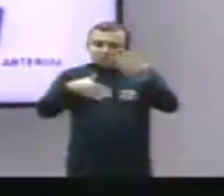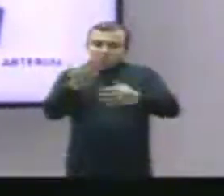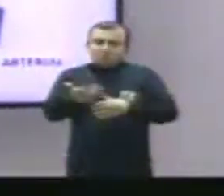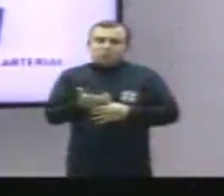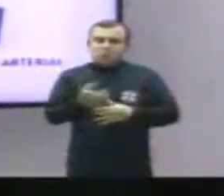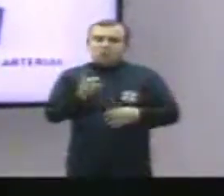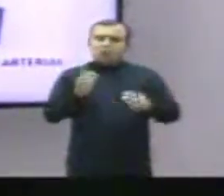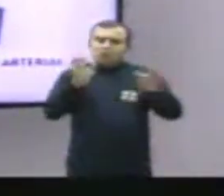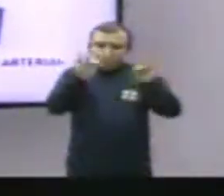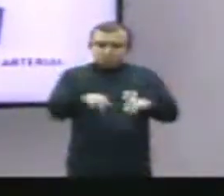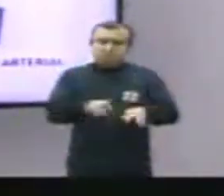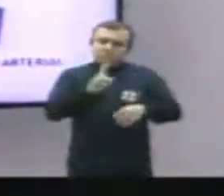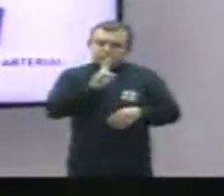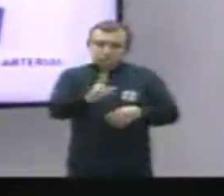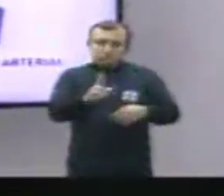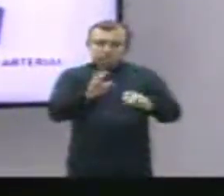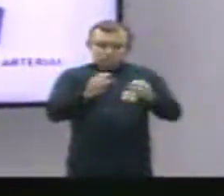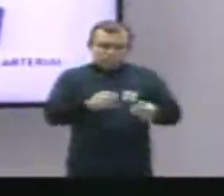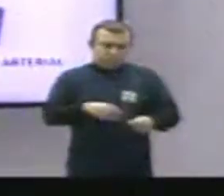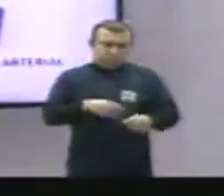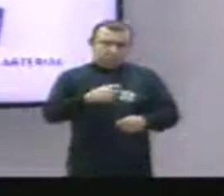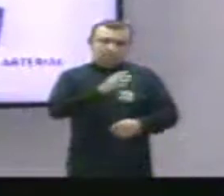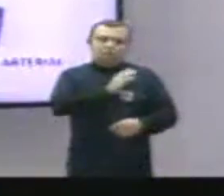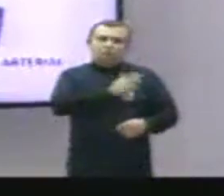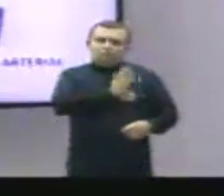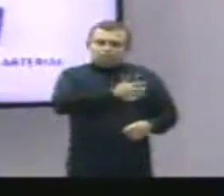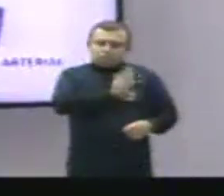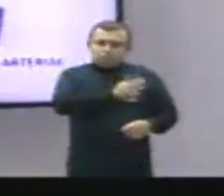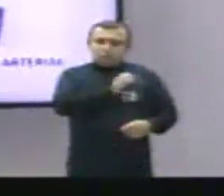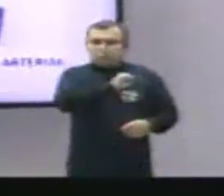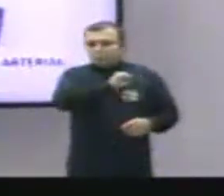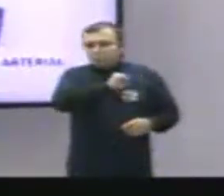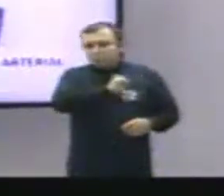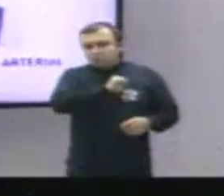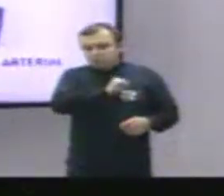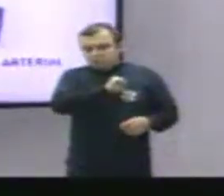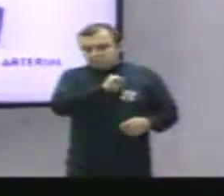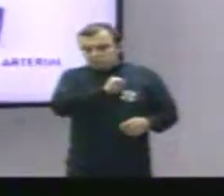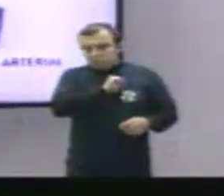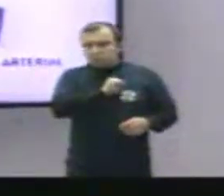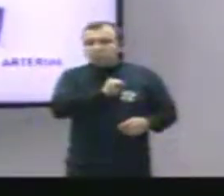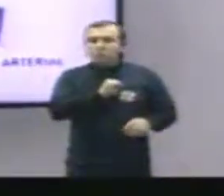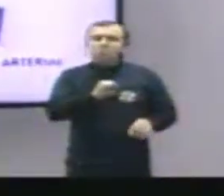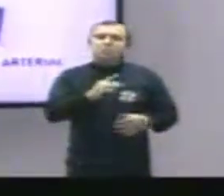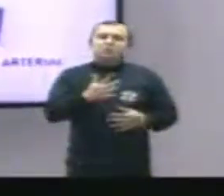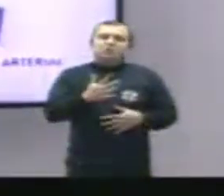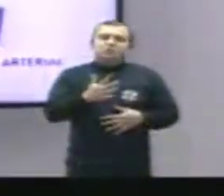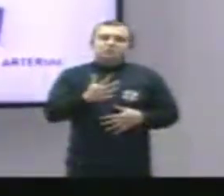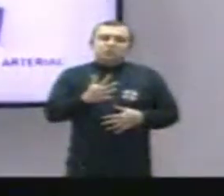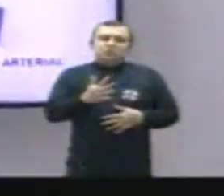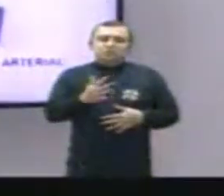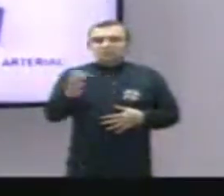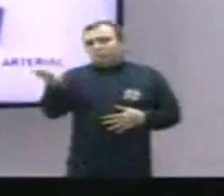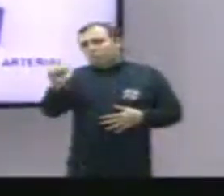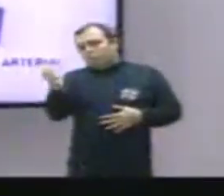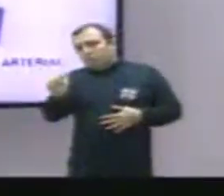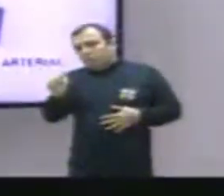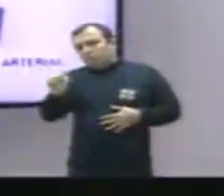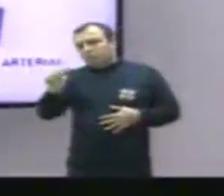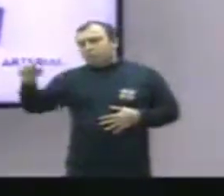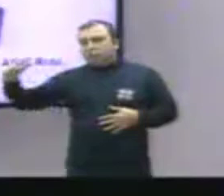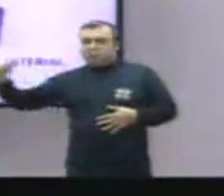fim ele vai dar o resultado. Geralmente a pressão arterial normal, né, ela adequada, é de